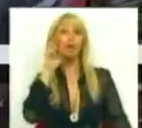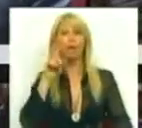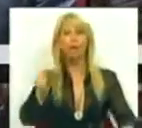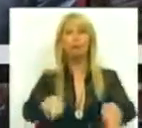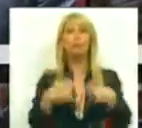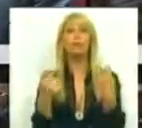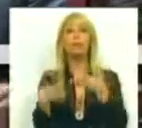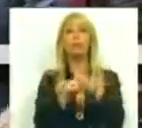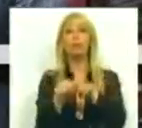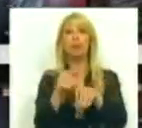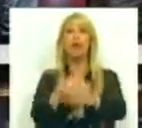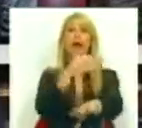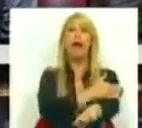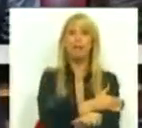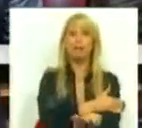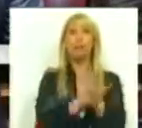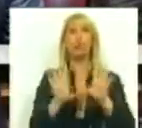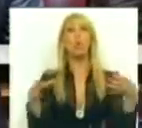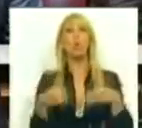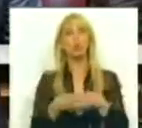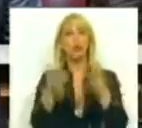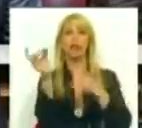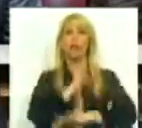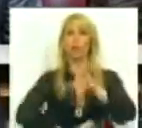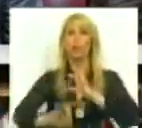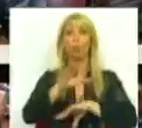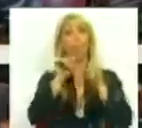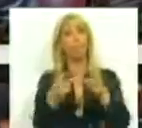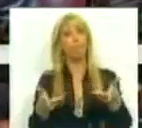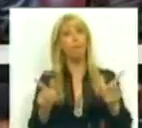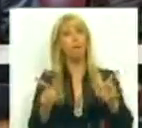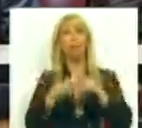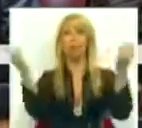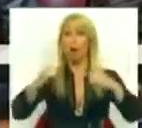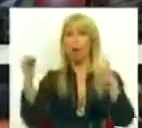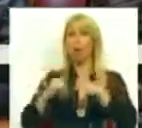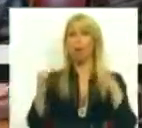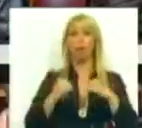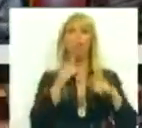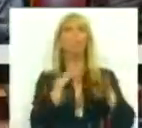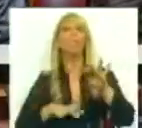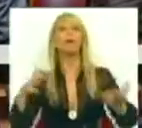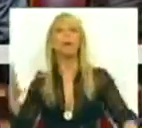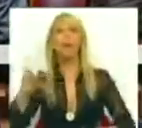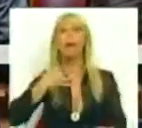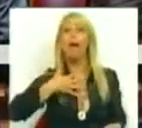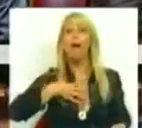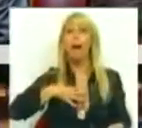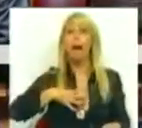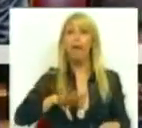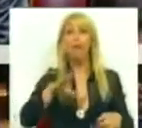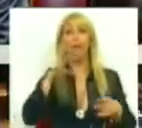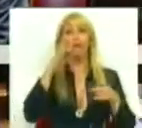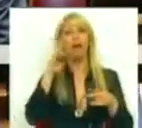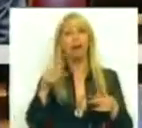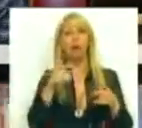dos Conselhos Europeus. Um método que foi consensualizado no Parlamento, que visa legitimar de forma